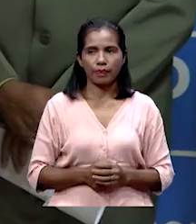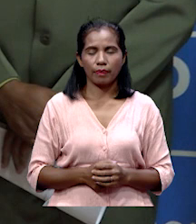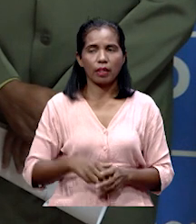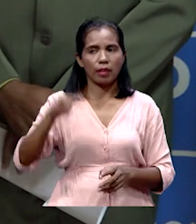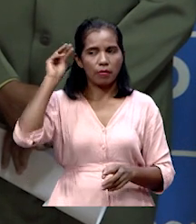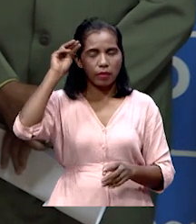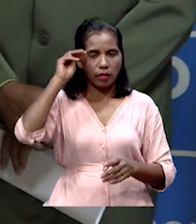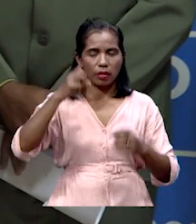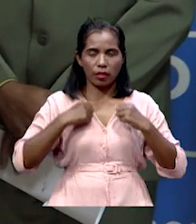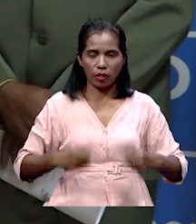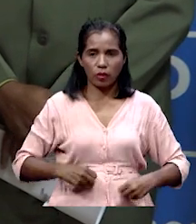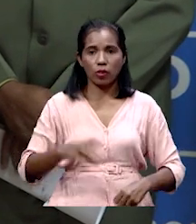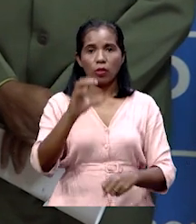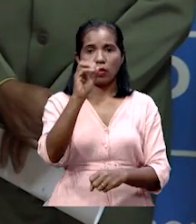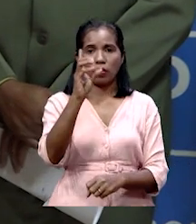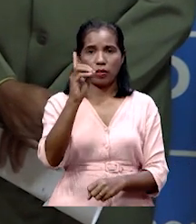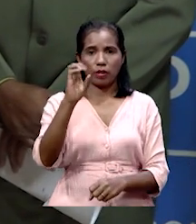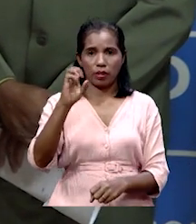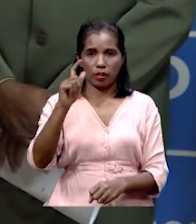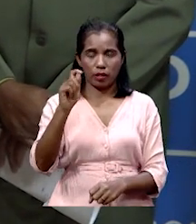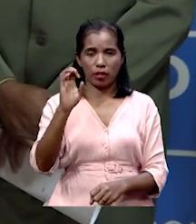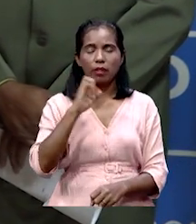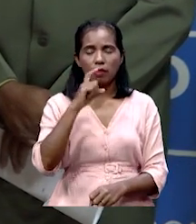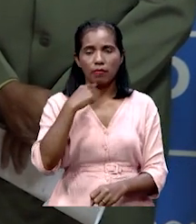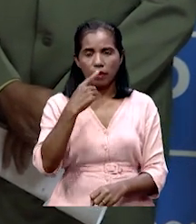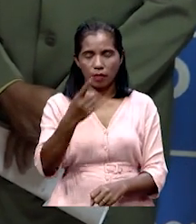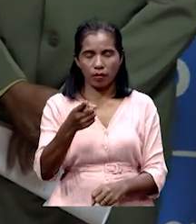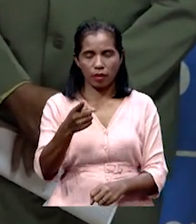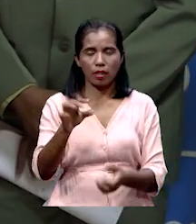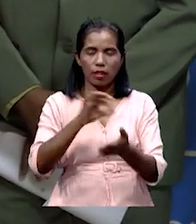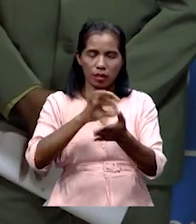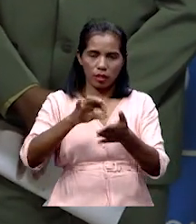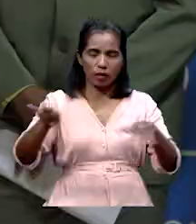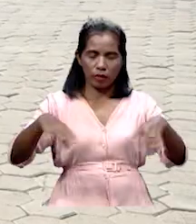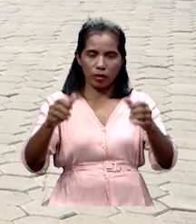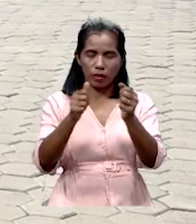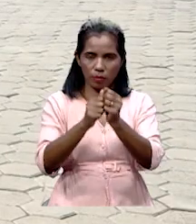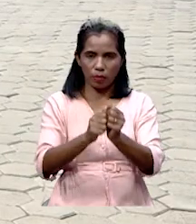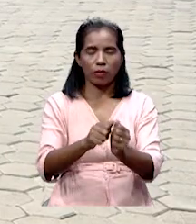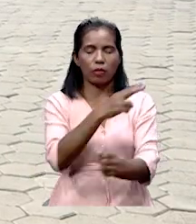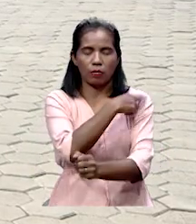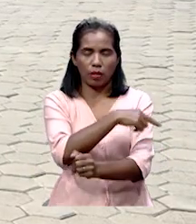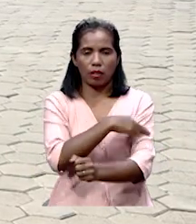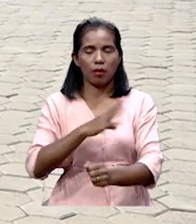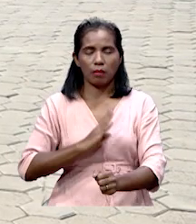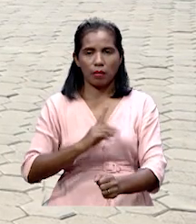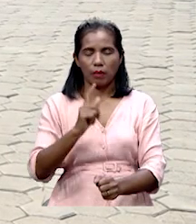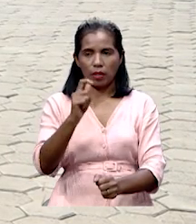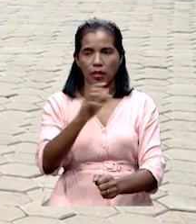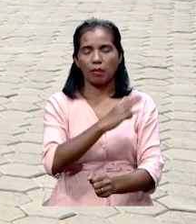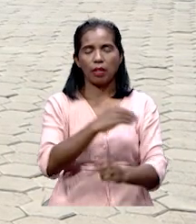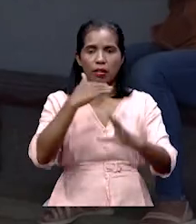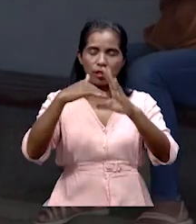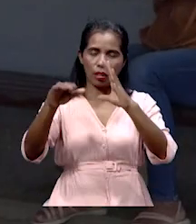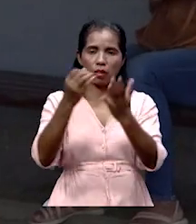Ministra Saúde Odete Maria Freitas Belo Hatetenha parte assina um acordo com a Clínica Bairupité, nune bele halo na